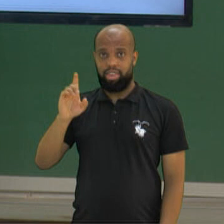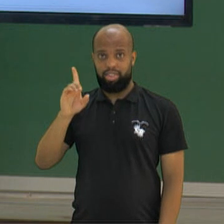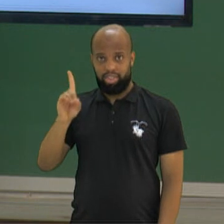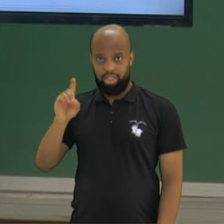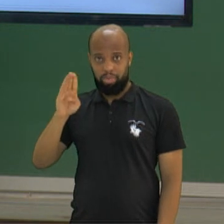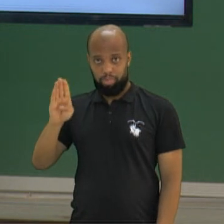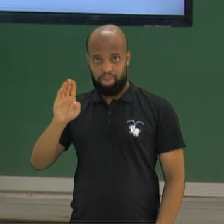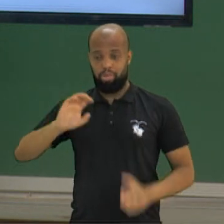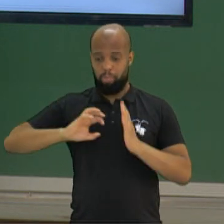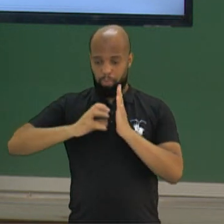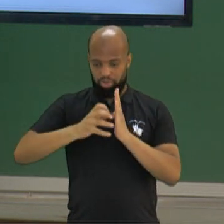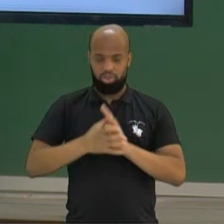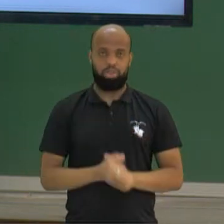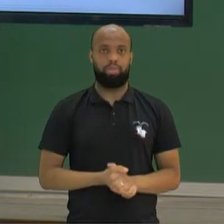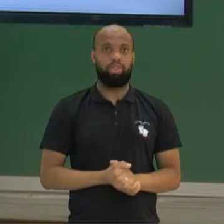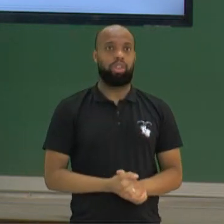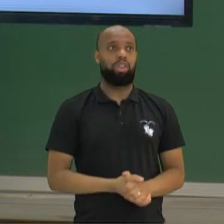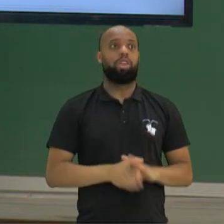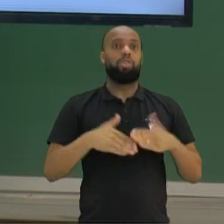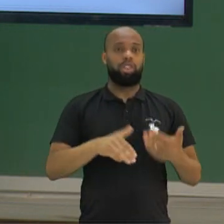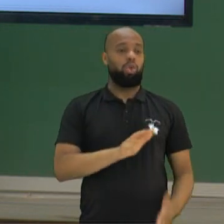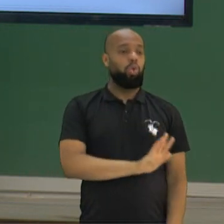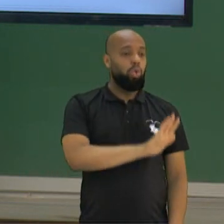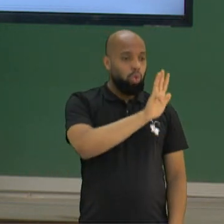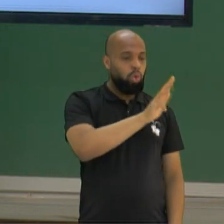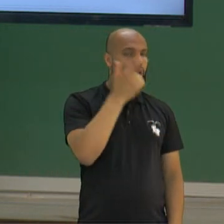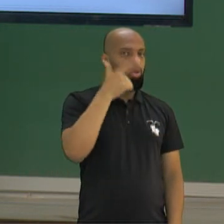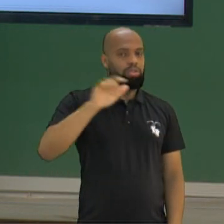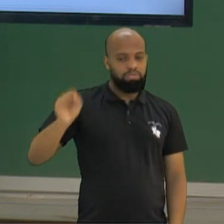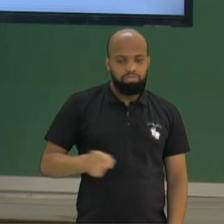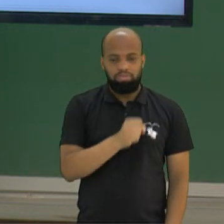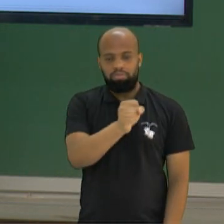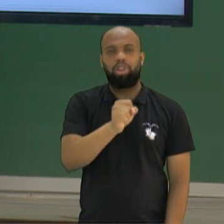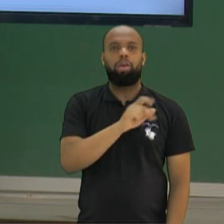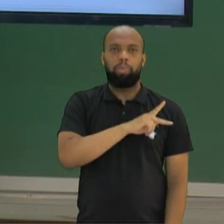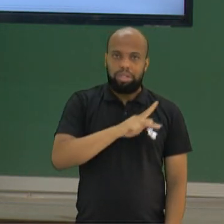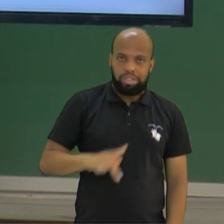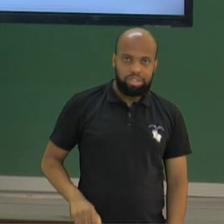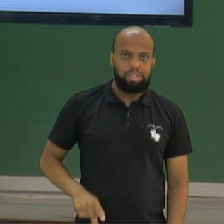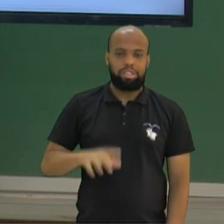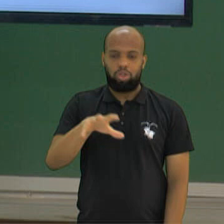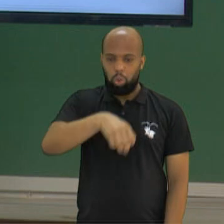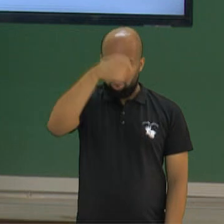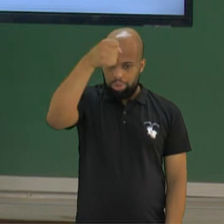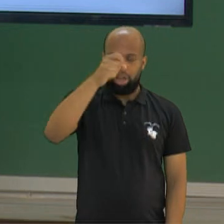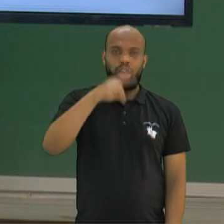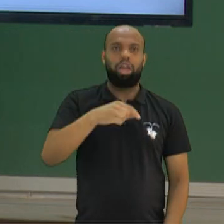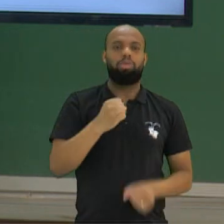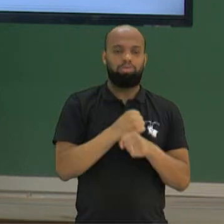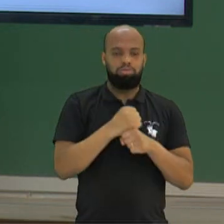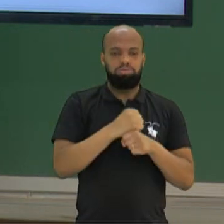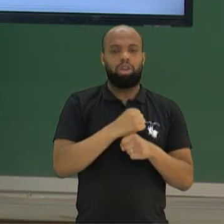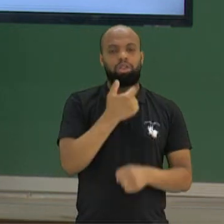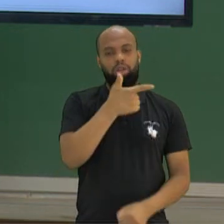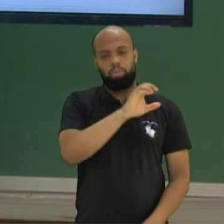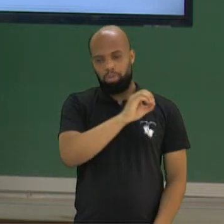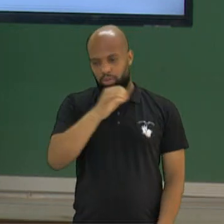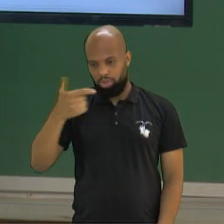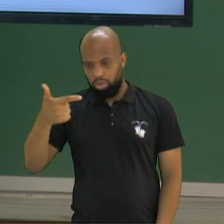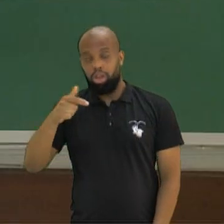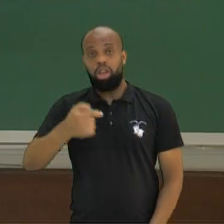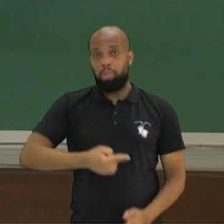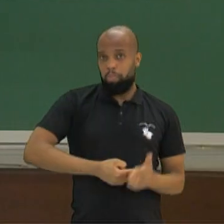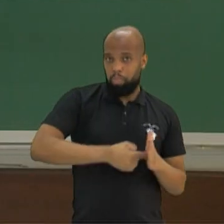Né? O Lula, então, se torna presidente do Brasil, vence as eleições em 2002 e é o primeiro